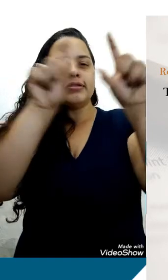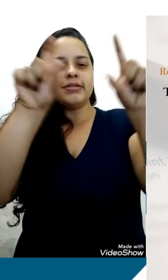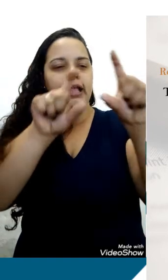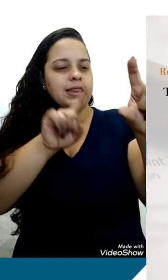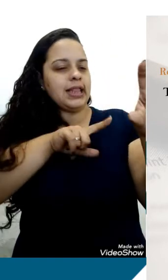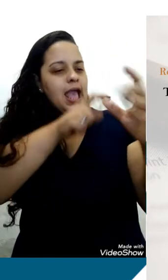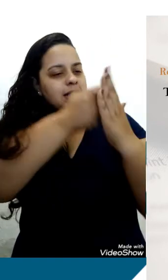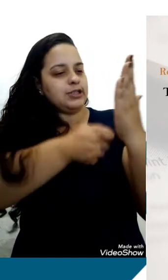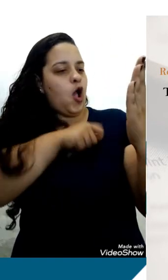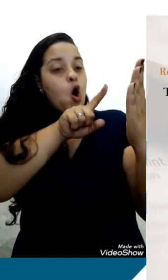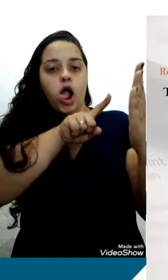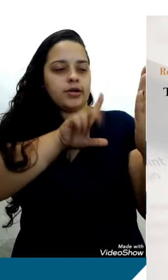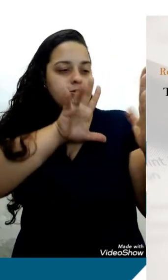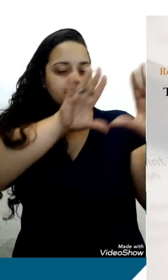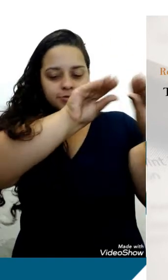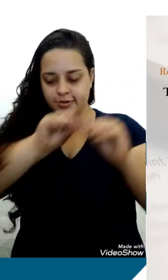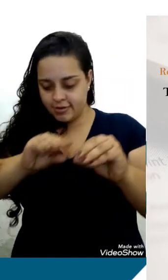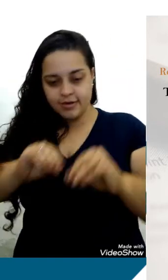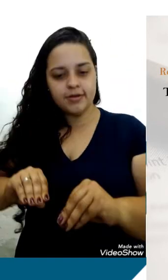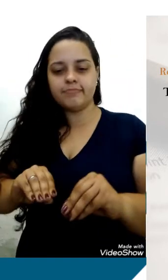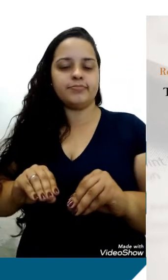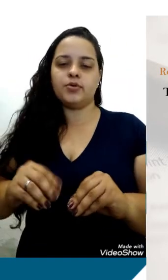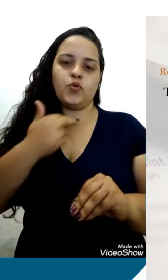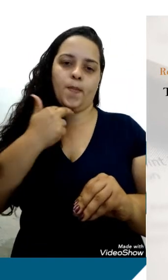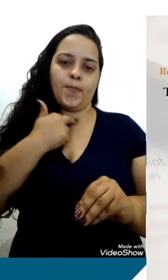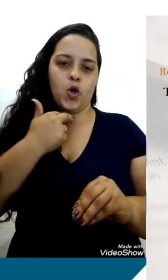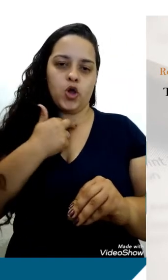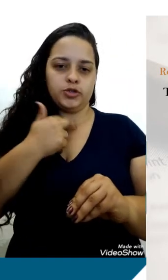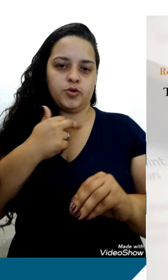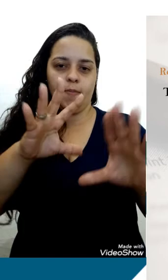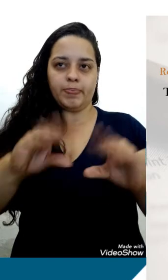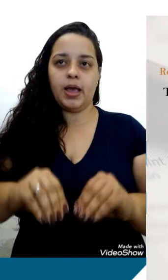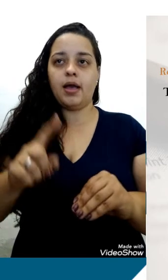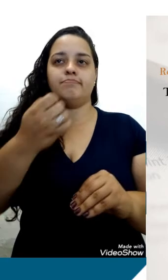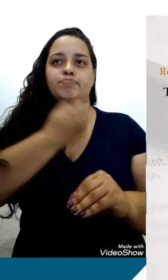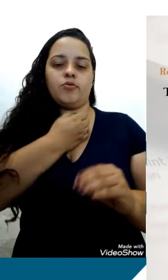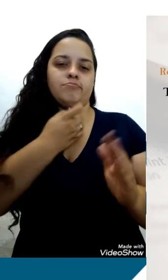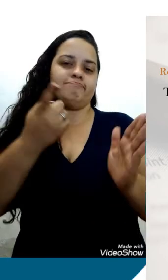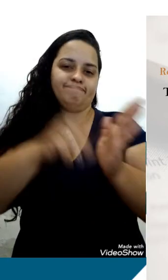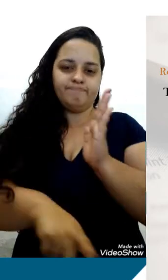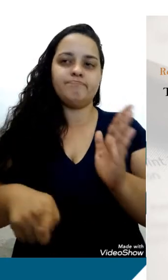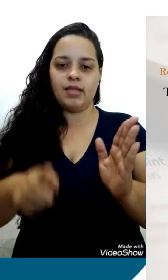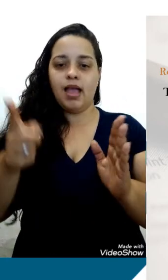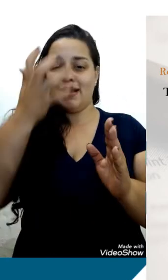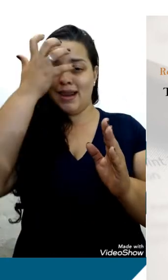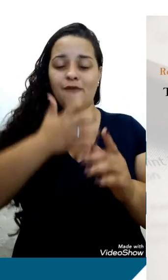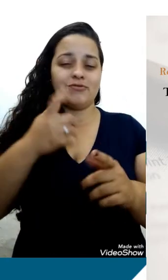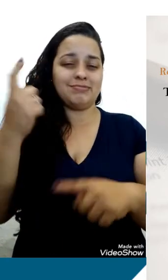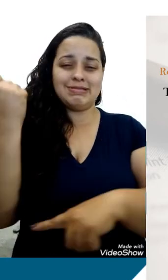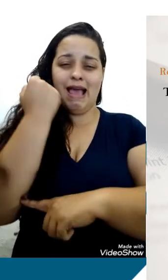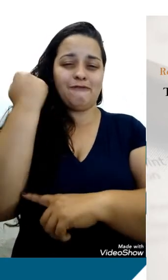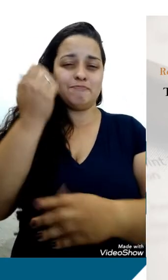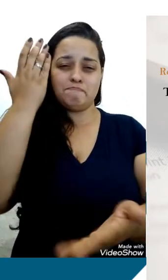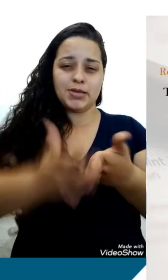literalmente algumas informações que vêm nos textos motivadores da prova, muito cuidado, porque isso é um erro grave. E se você faz isso, por